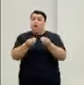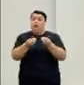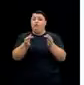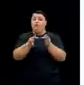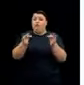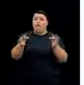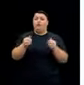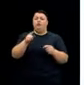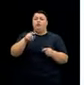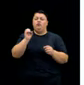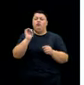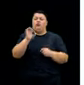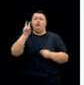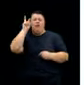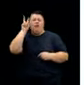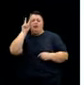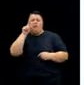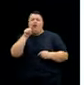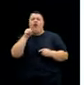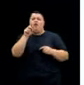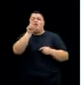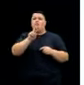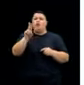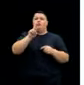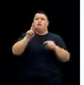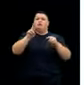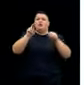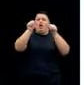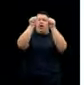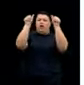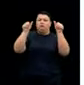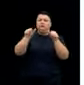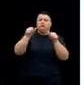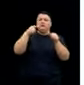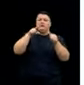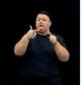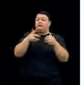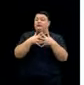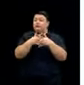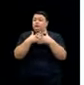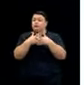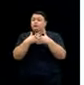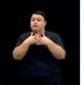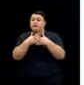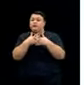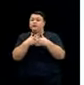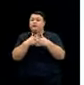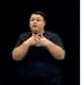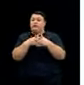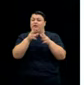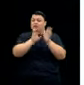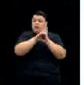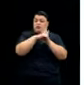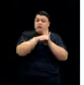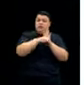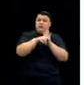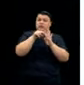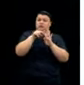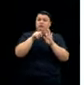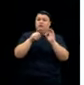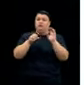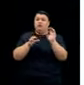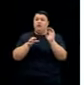Então, só para relembrar que muitas vezes há uma confusão, né, nesses termos, nesses conceitos,